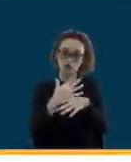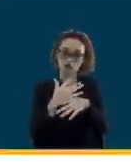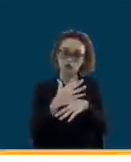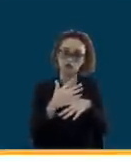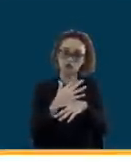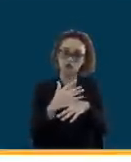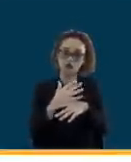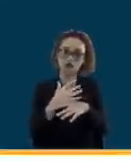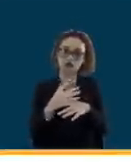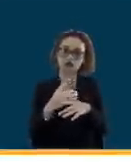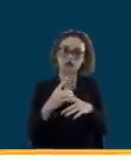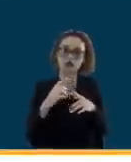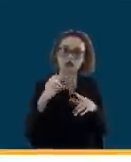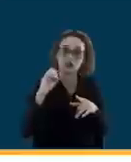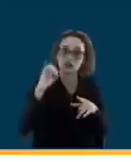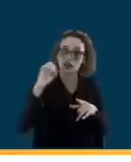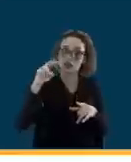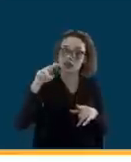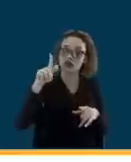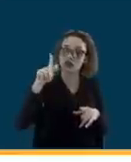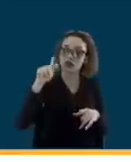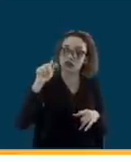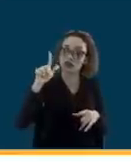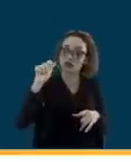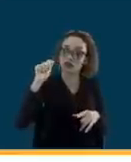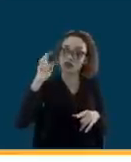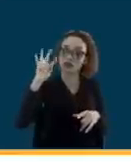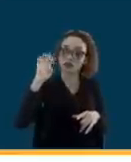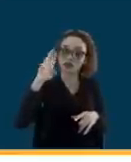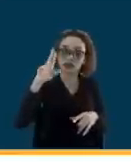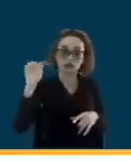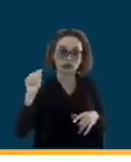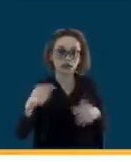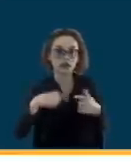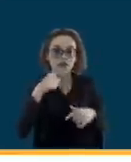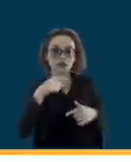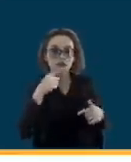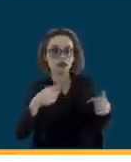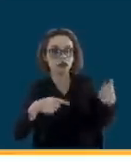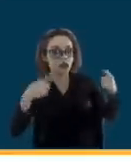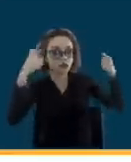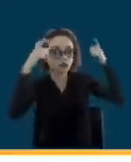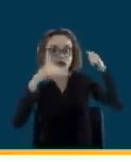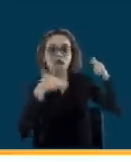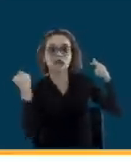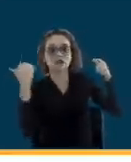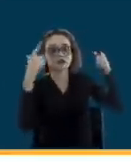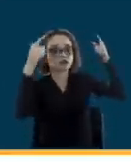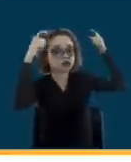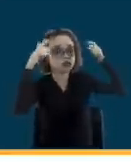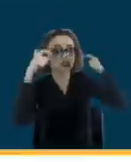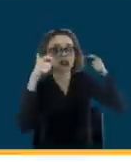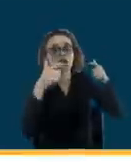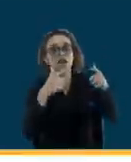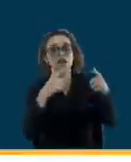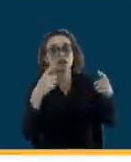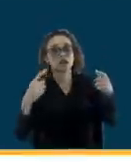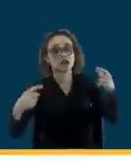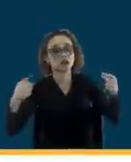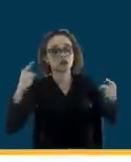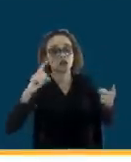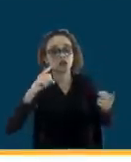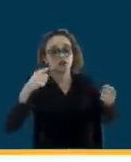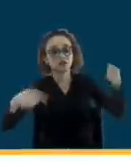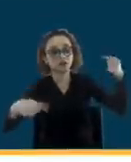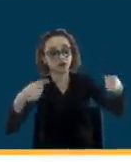Inglaterra, quem ia para o poder, depois derrubava, matava o rei, cortava a cabeça, a oposição